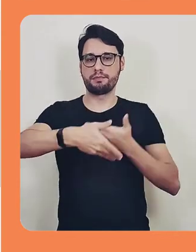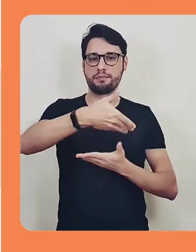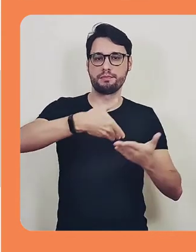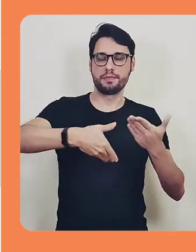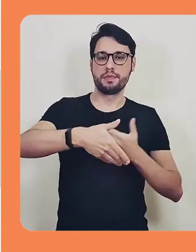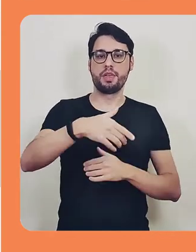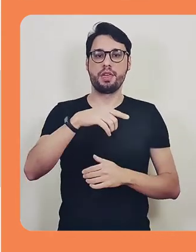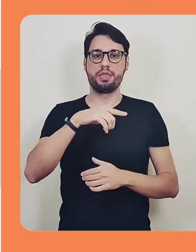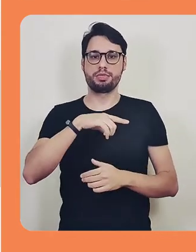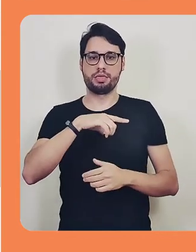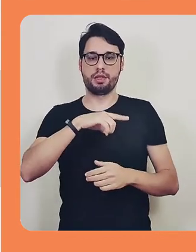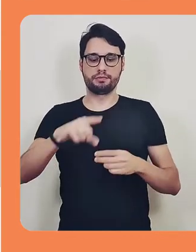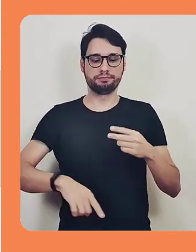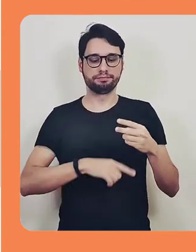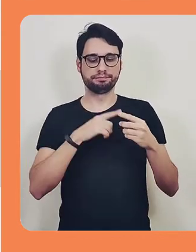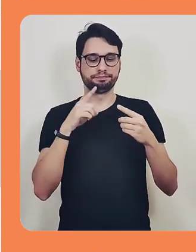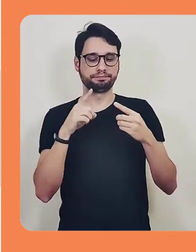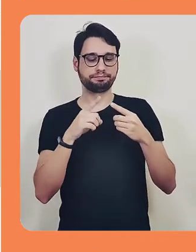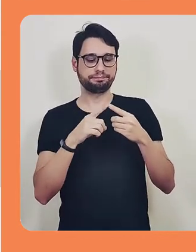de